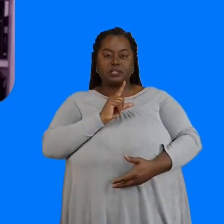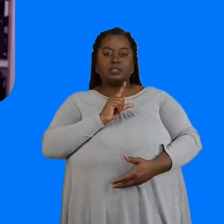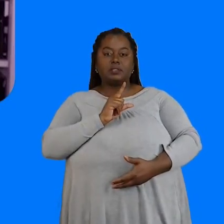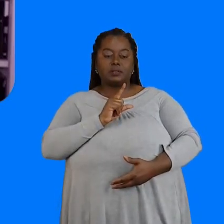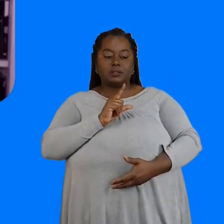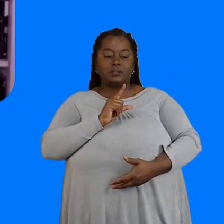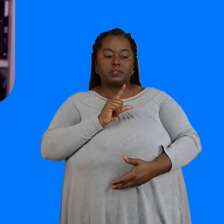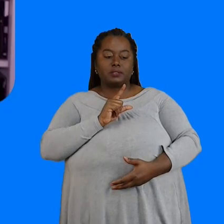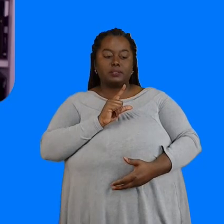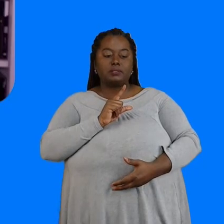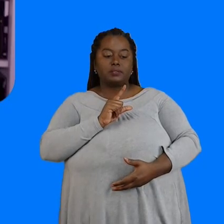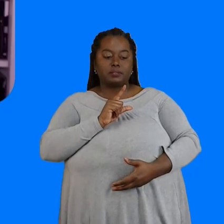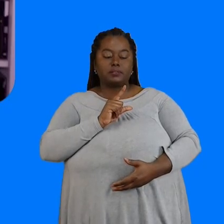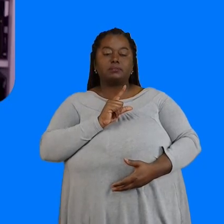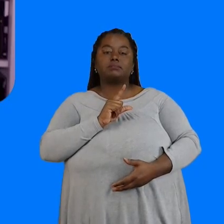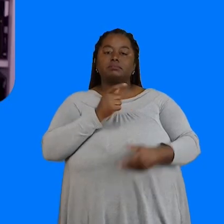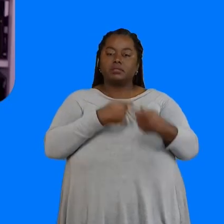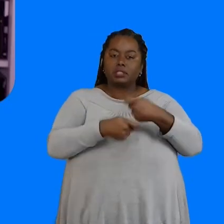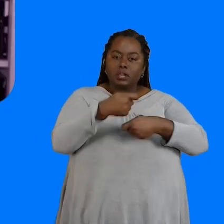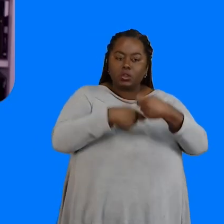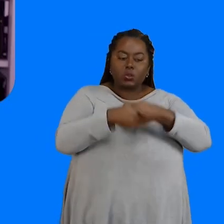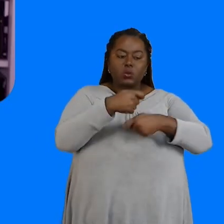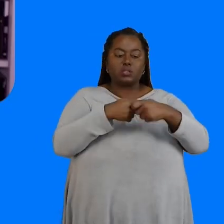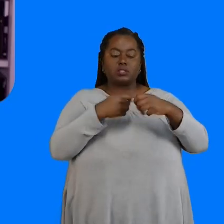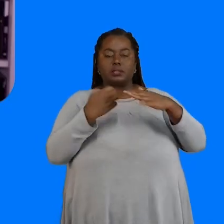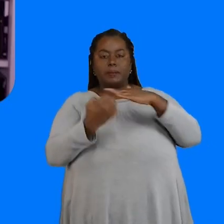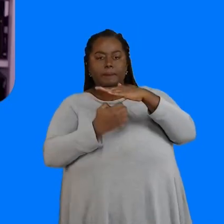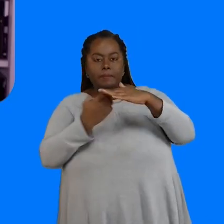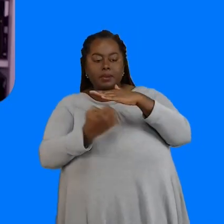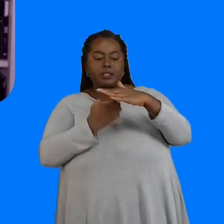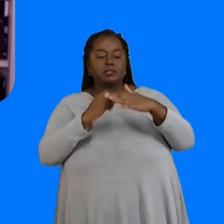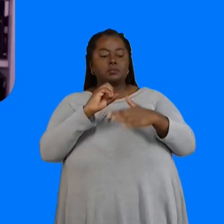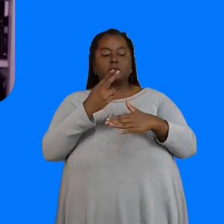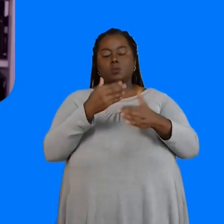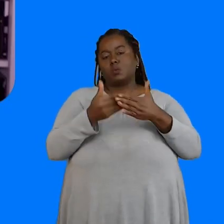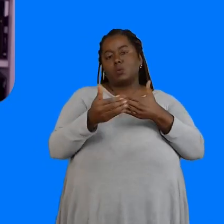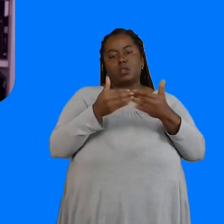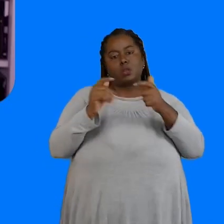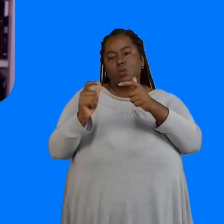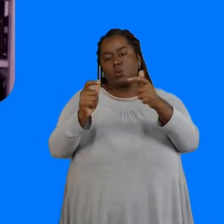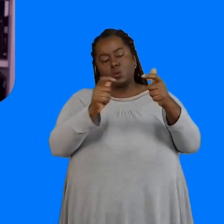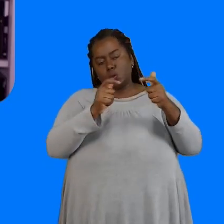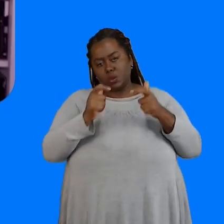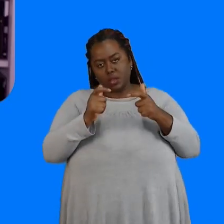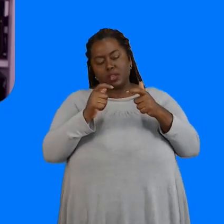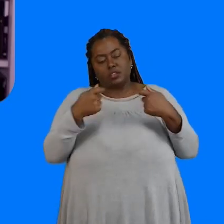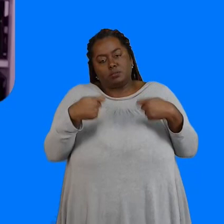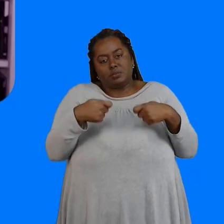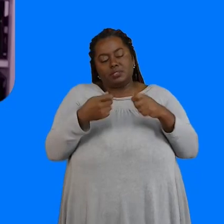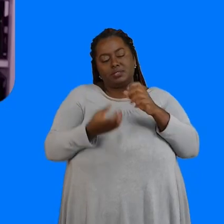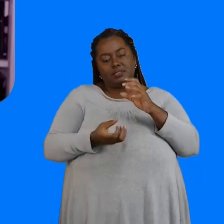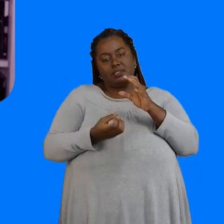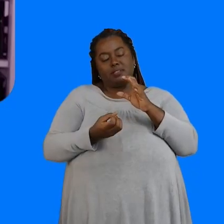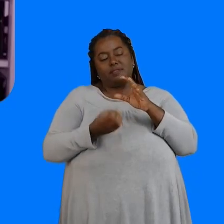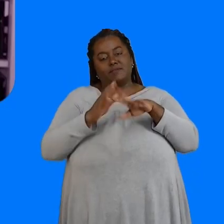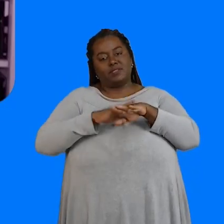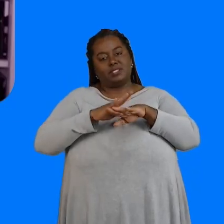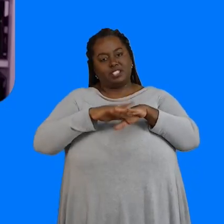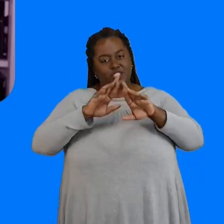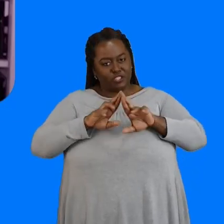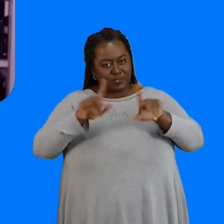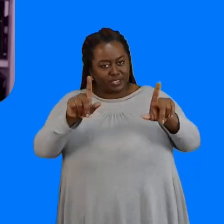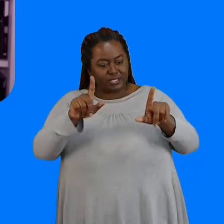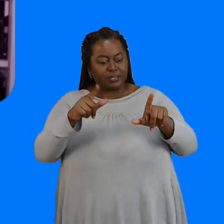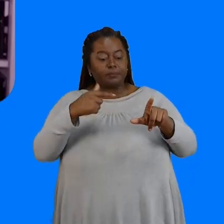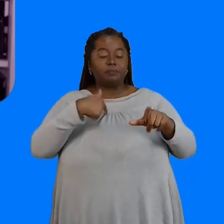os nossos negócios, para as nossas empresas, para qualquer lugar onde possamos criar a diferença. Então eu espero que esta